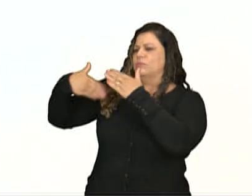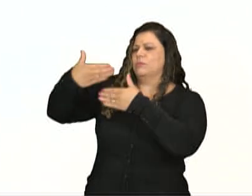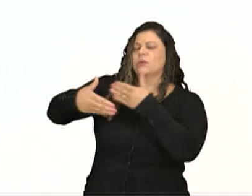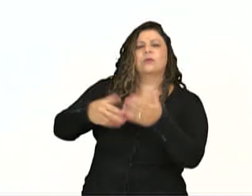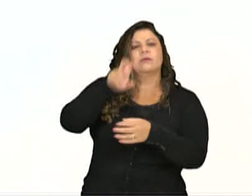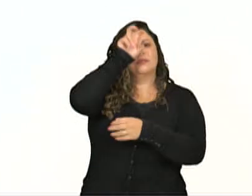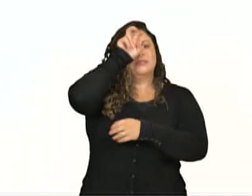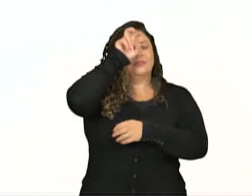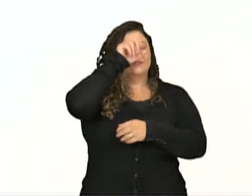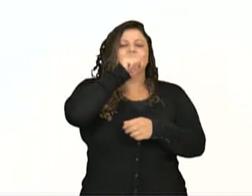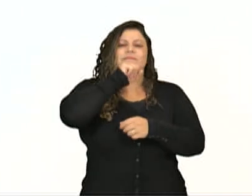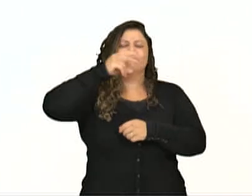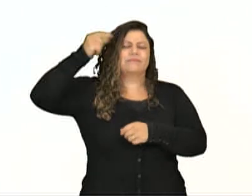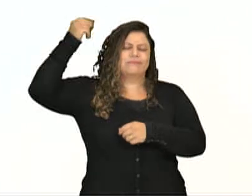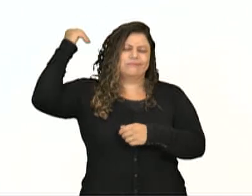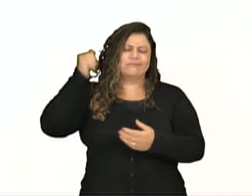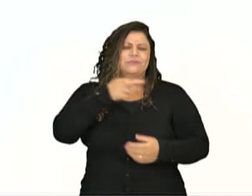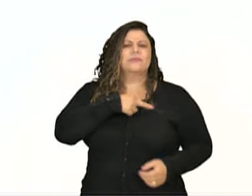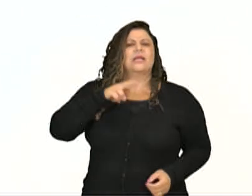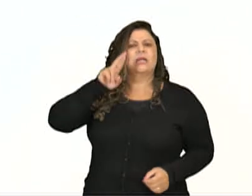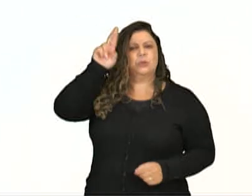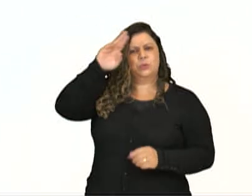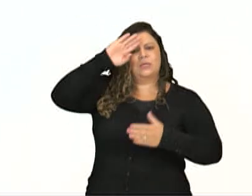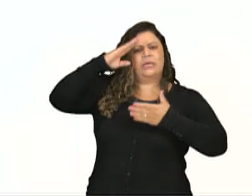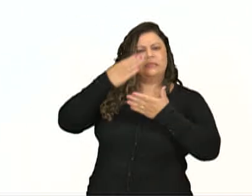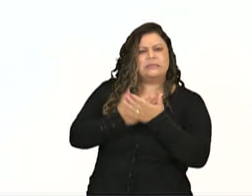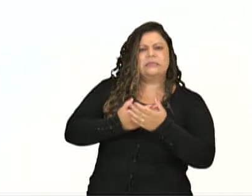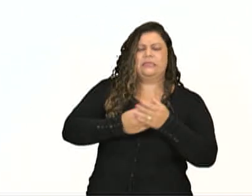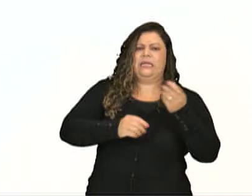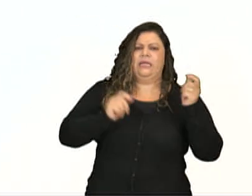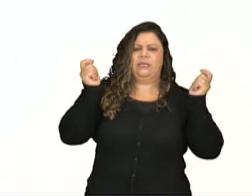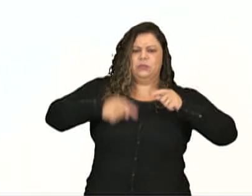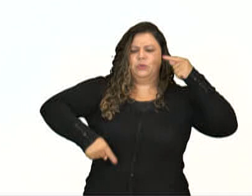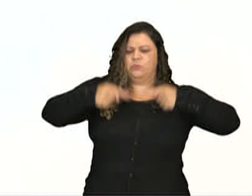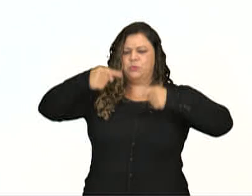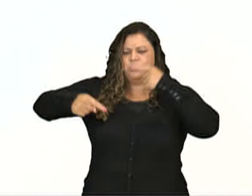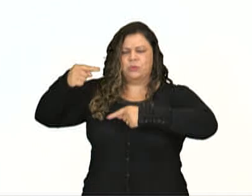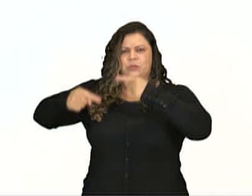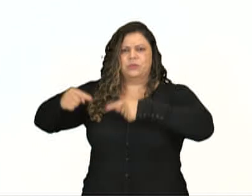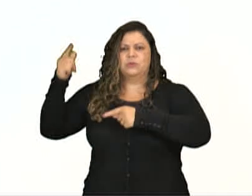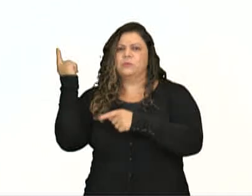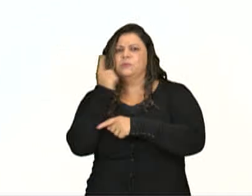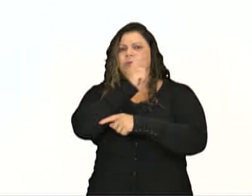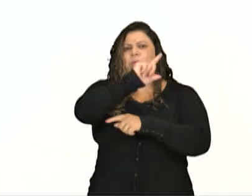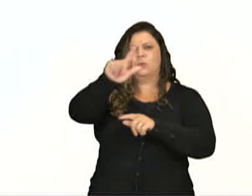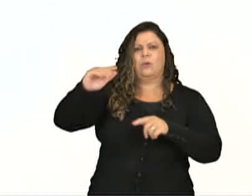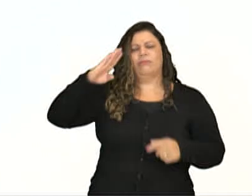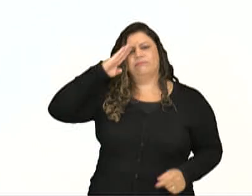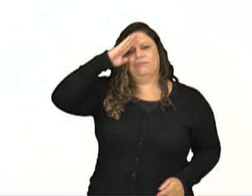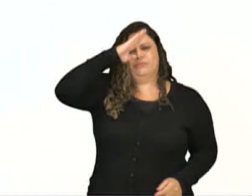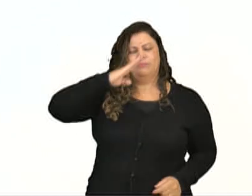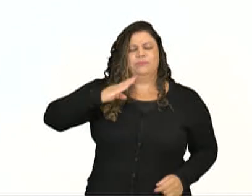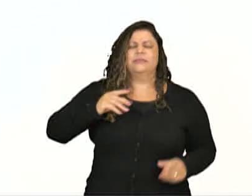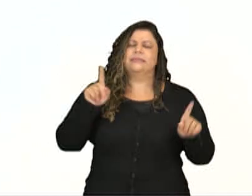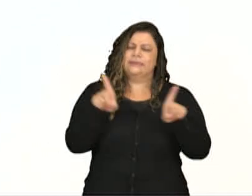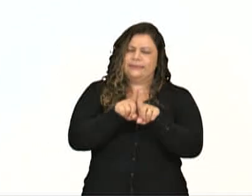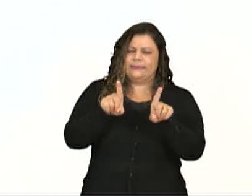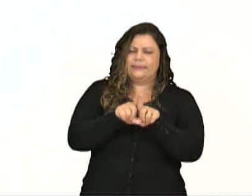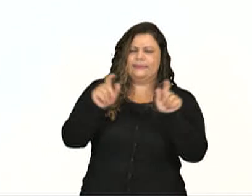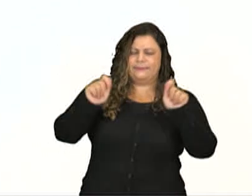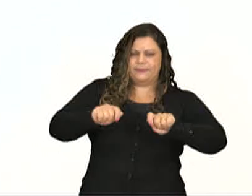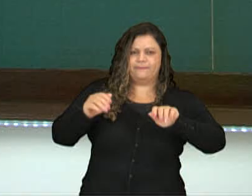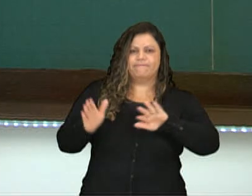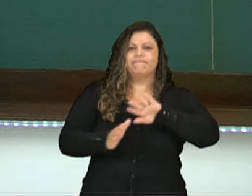a religiosidade, crenças, rituais funerários, política e também conquistas militares. Vamos para uma outra fonte